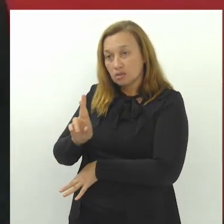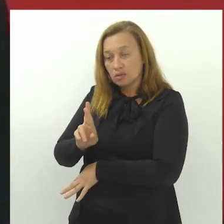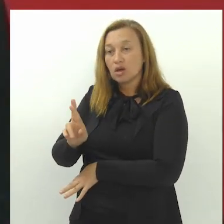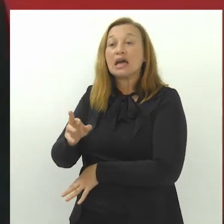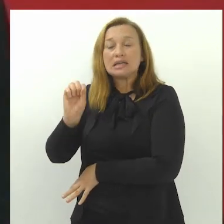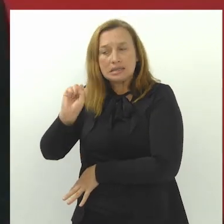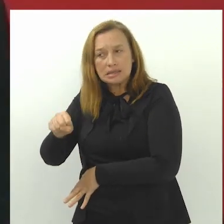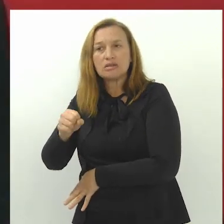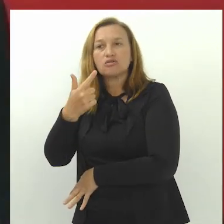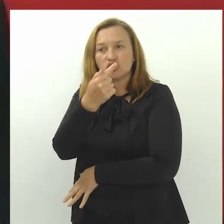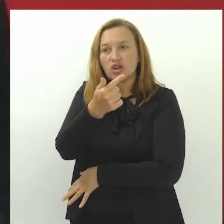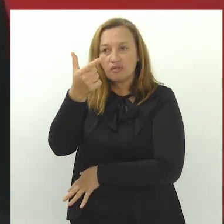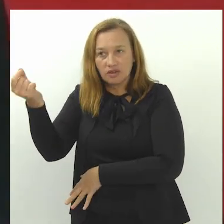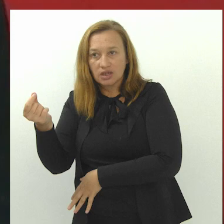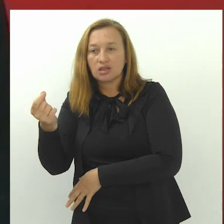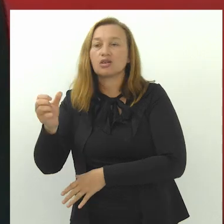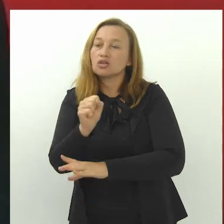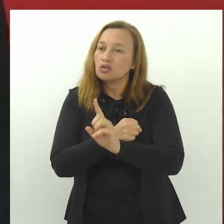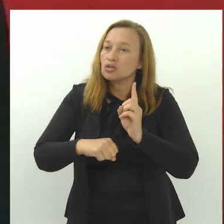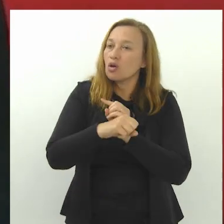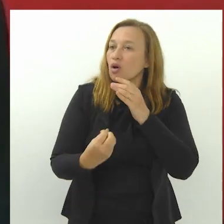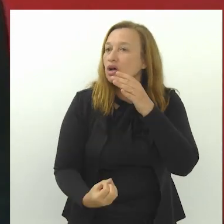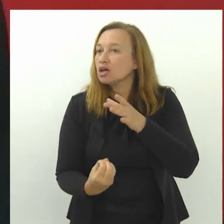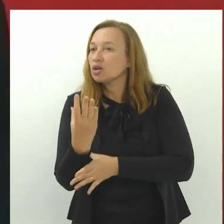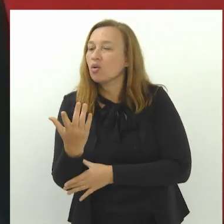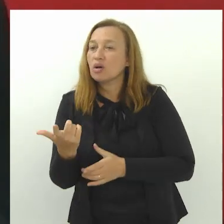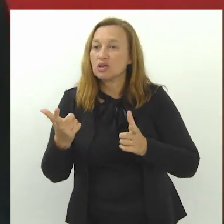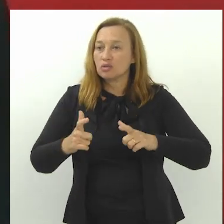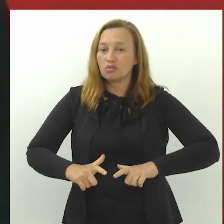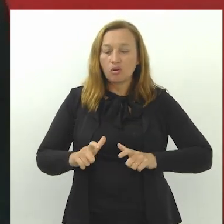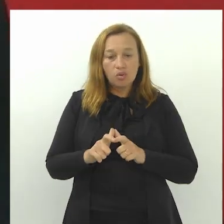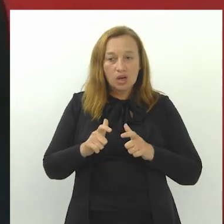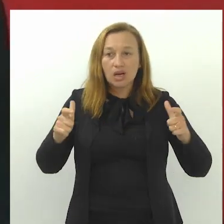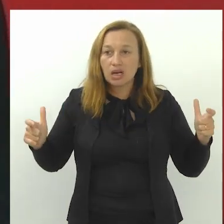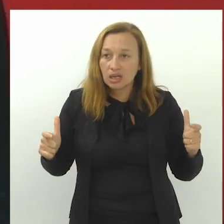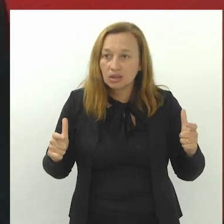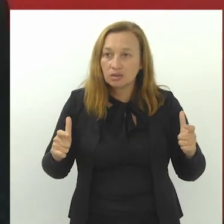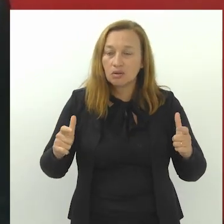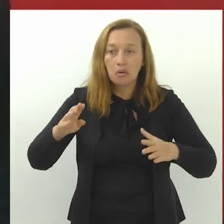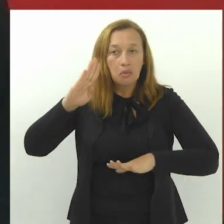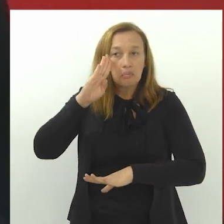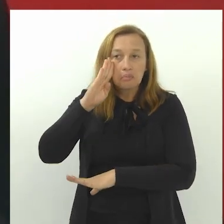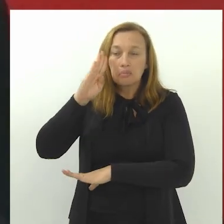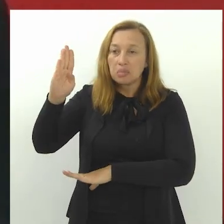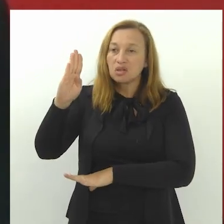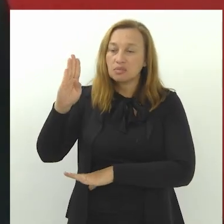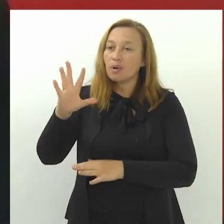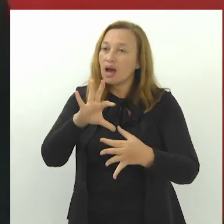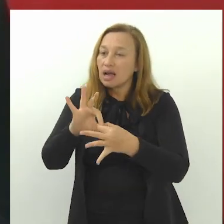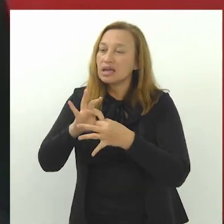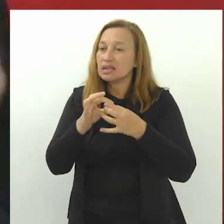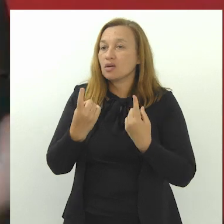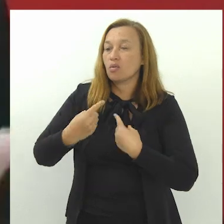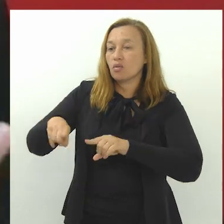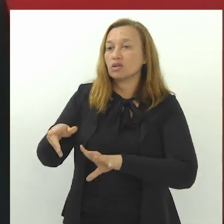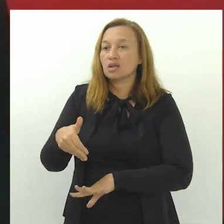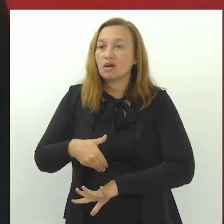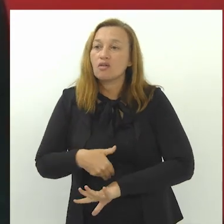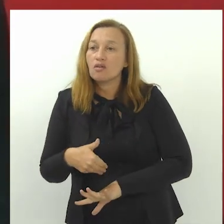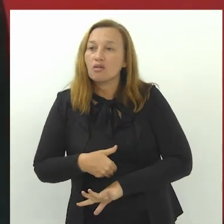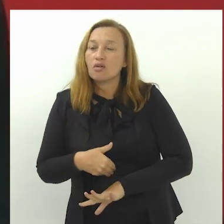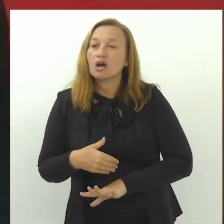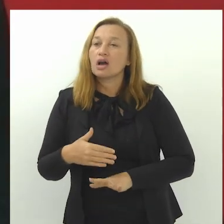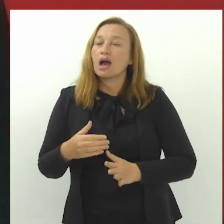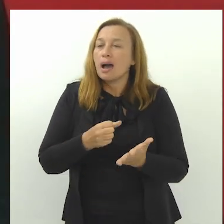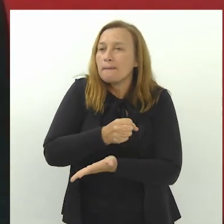respondendo objetivamente a sua pergunta, sim, acredito que o G20 Social criou esse grande ambiente, né? Os shows, né? O eixo do palco era a